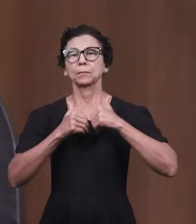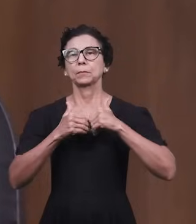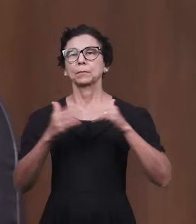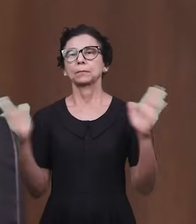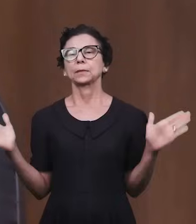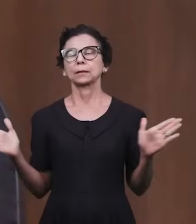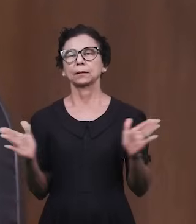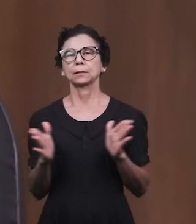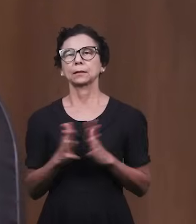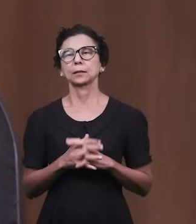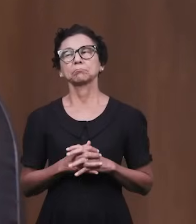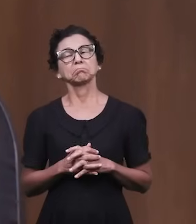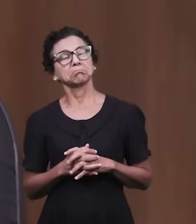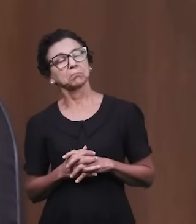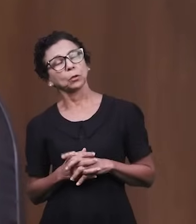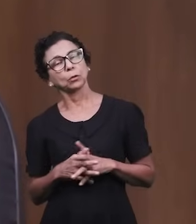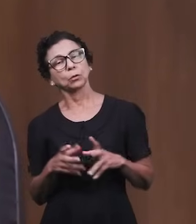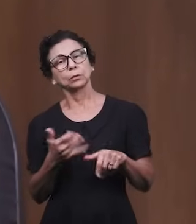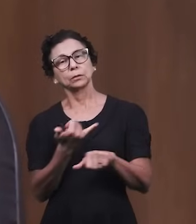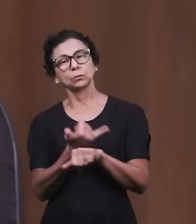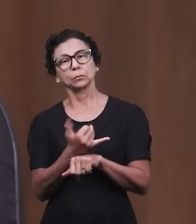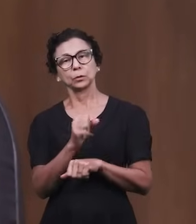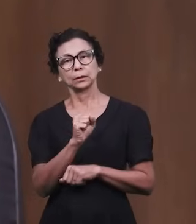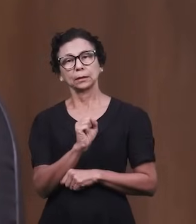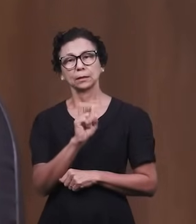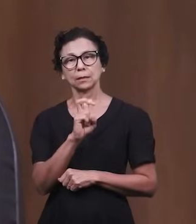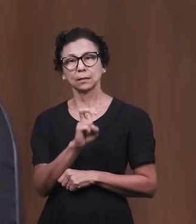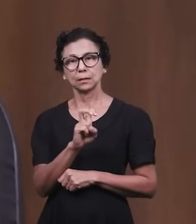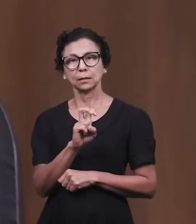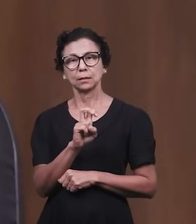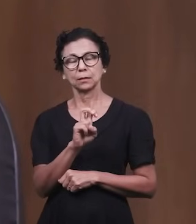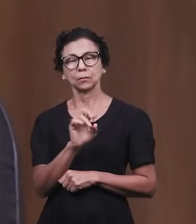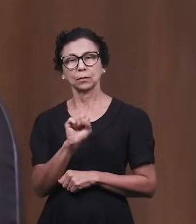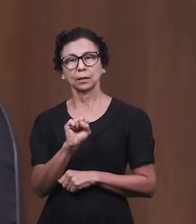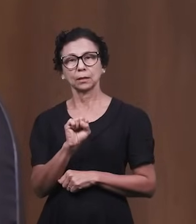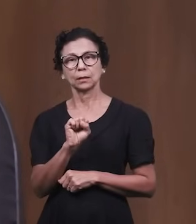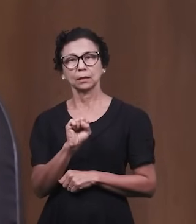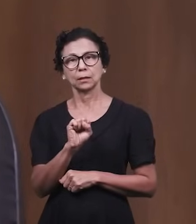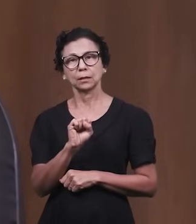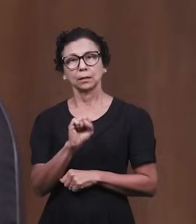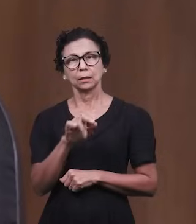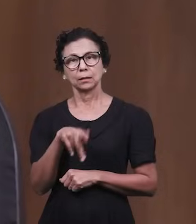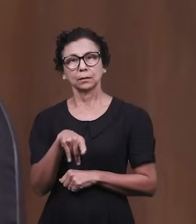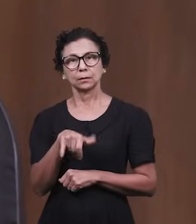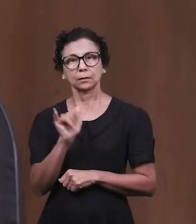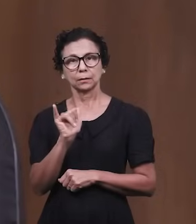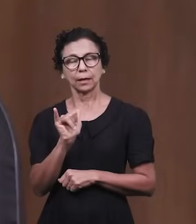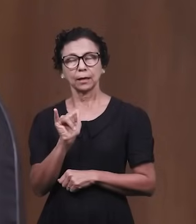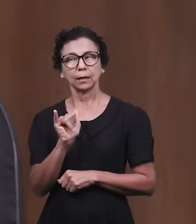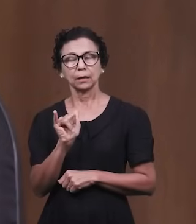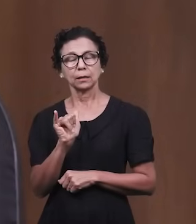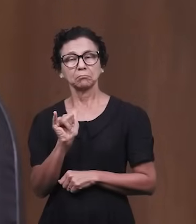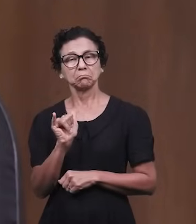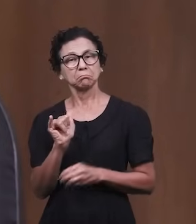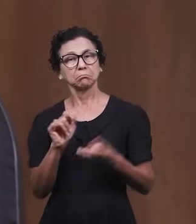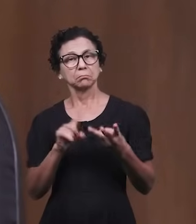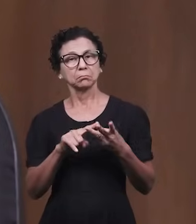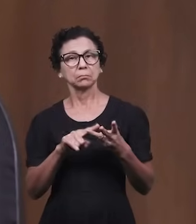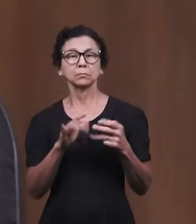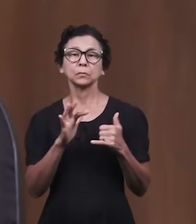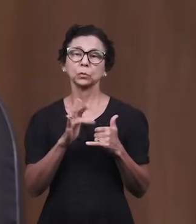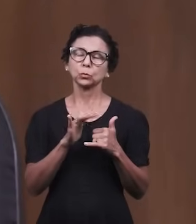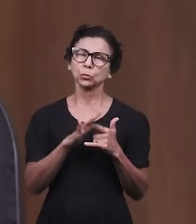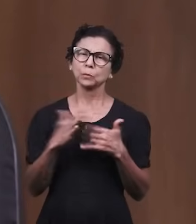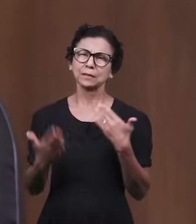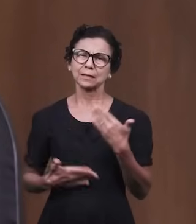aberta, ou Sky 85, aqueles também que estão ligados conosco pelo YouTube, aqueles irmãos da Igreja Cristã Maranata